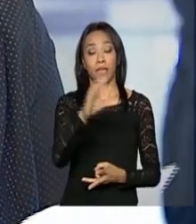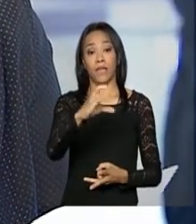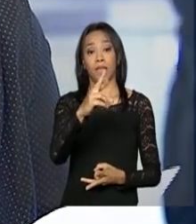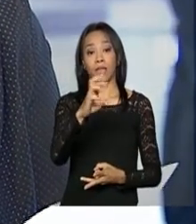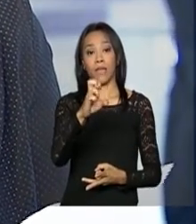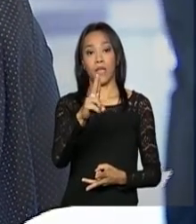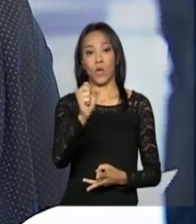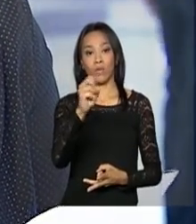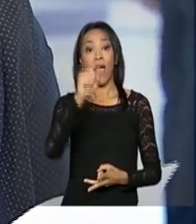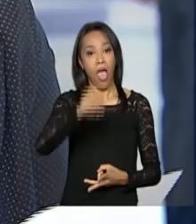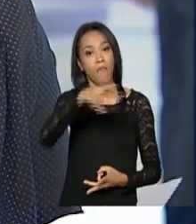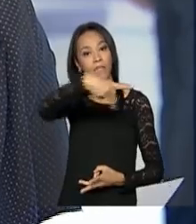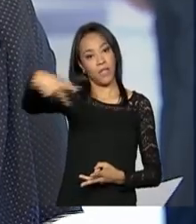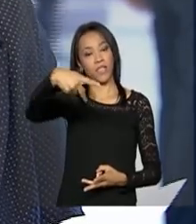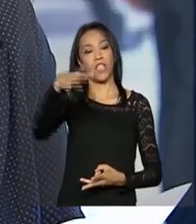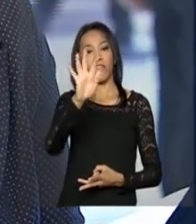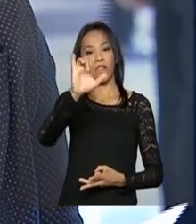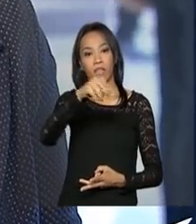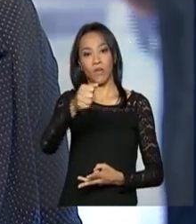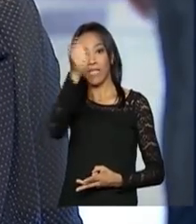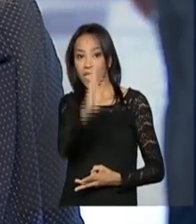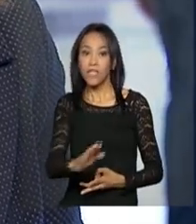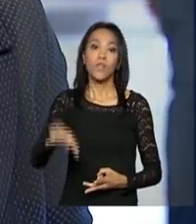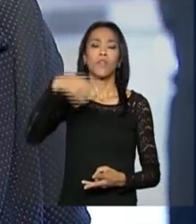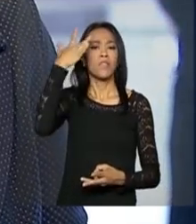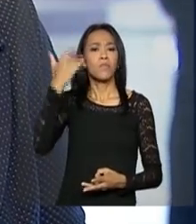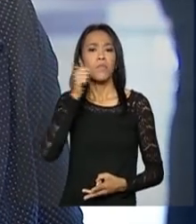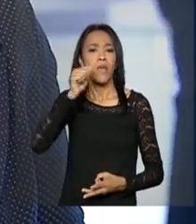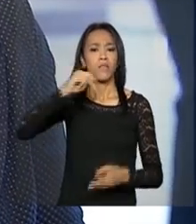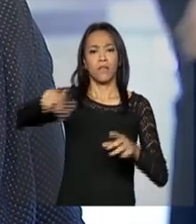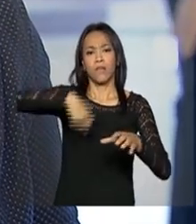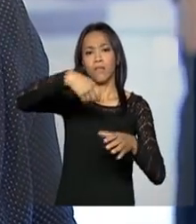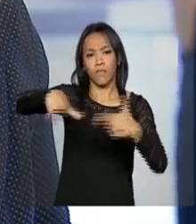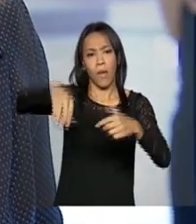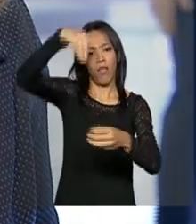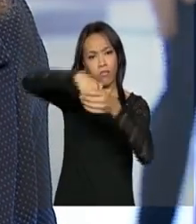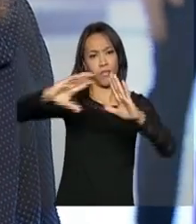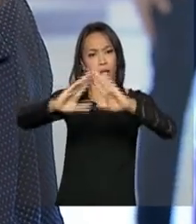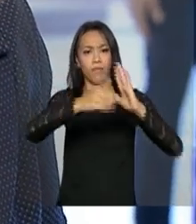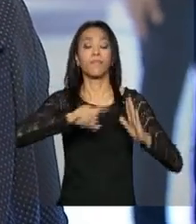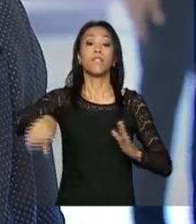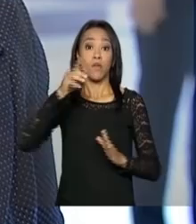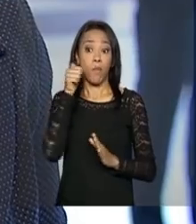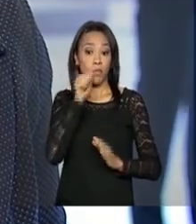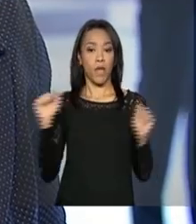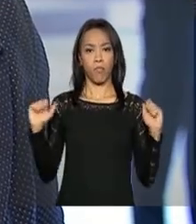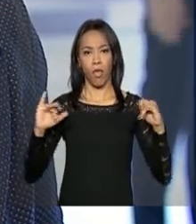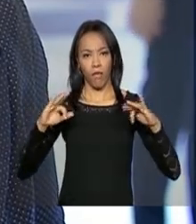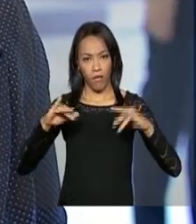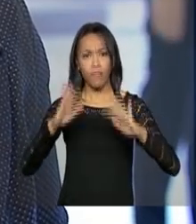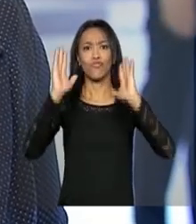Oliveira, presidente da Federação Nacional de Trabalhadores Domésticos. Várias dessas mulheres já estão ocupando aqui o Salão Nobre